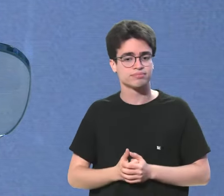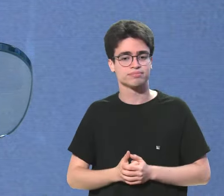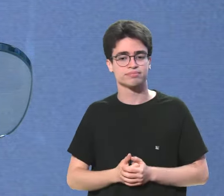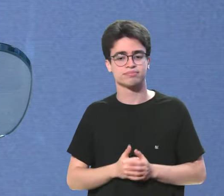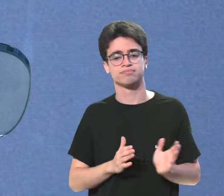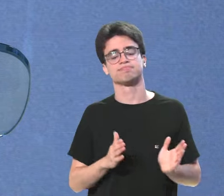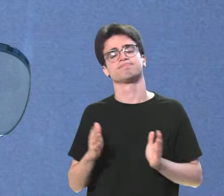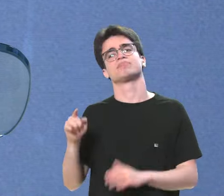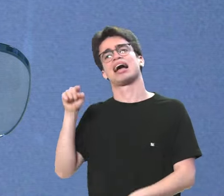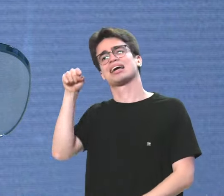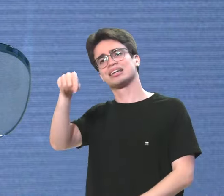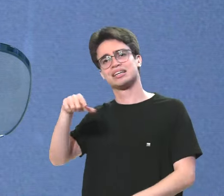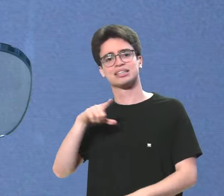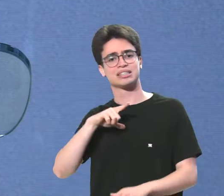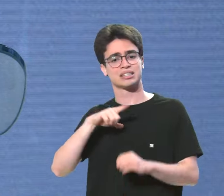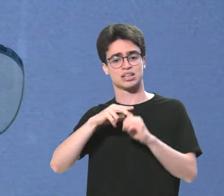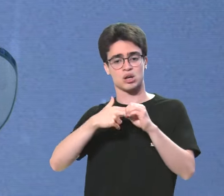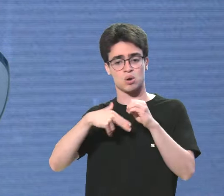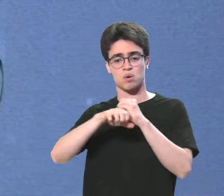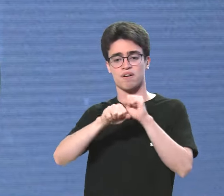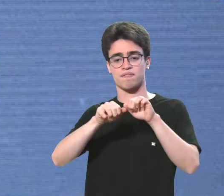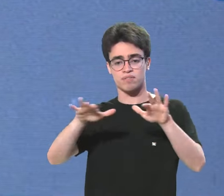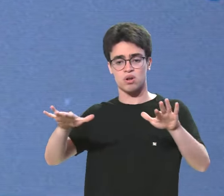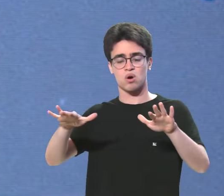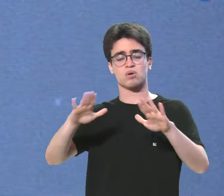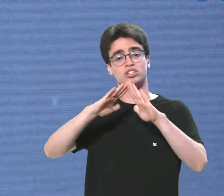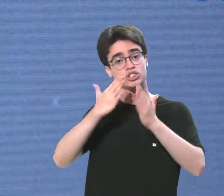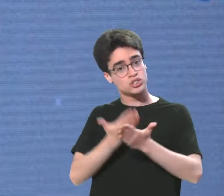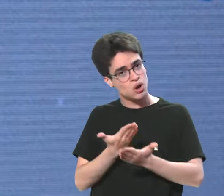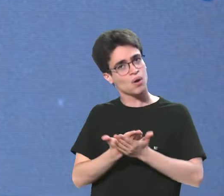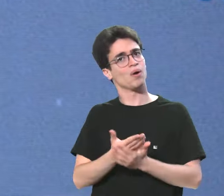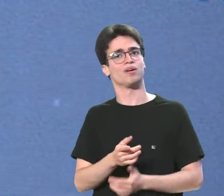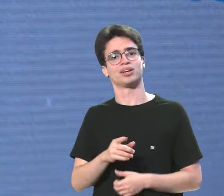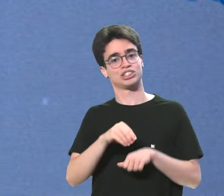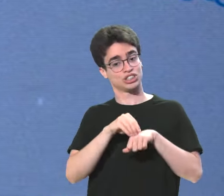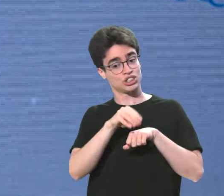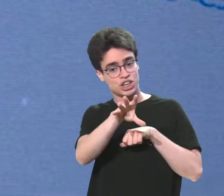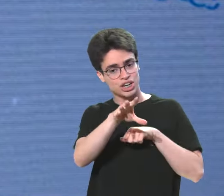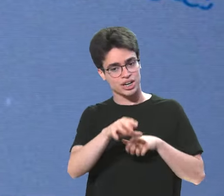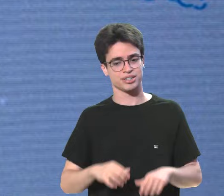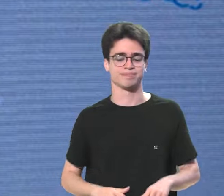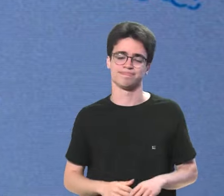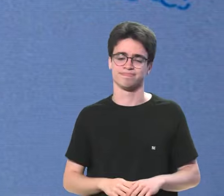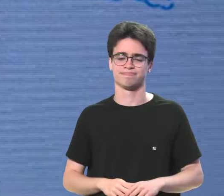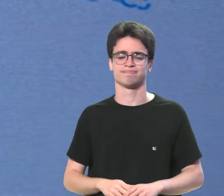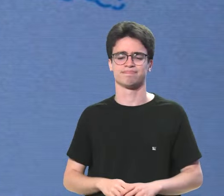AOL aqui tá então #ficadica do